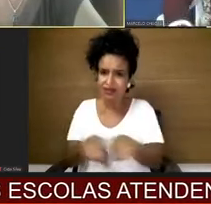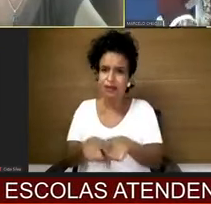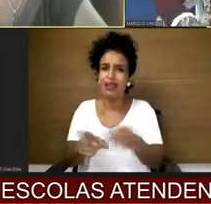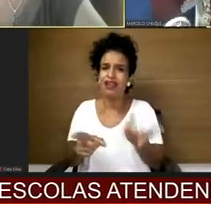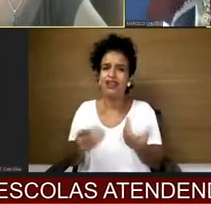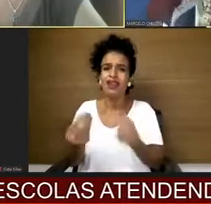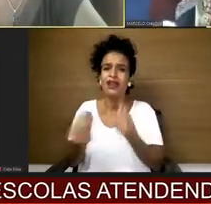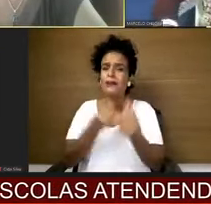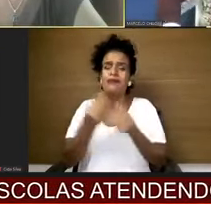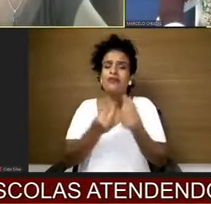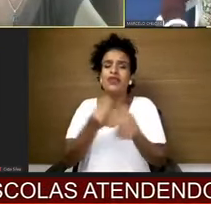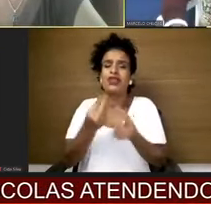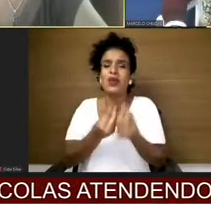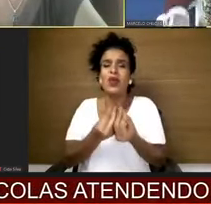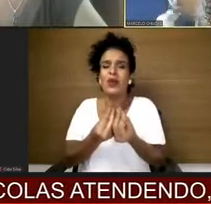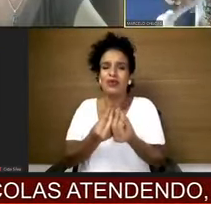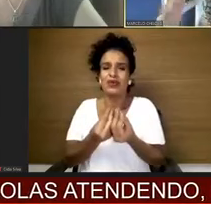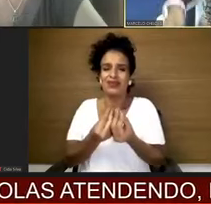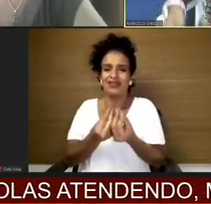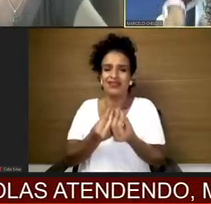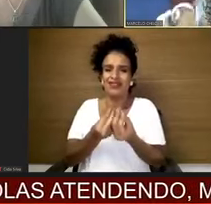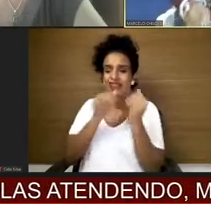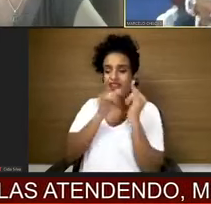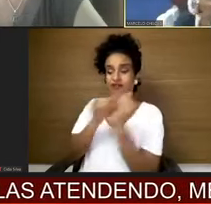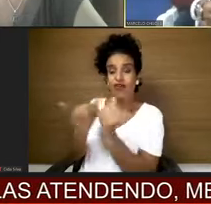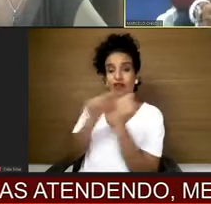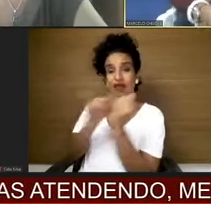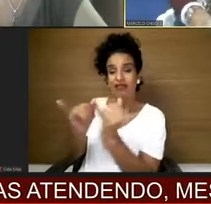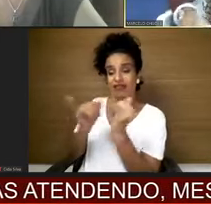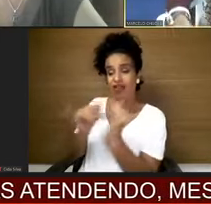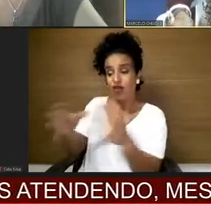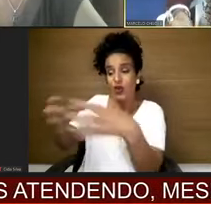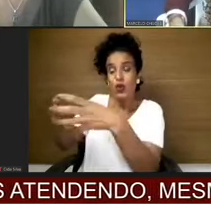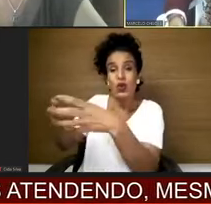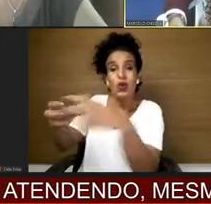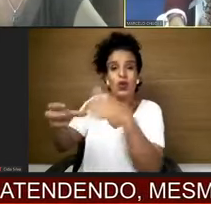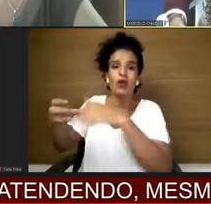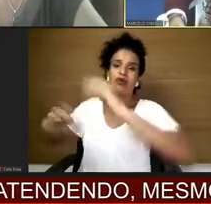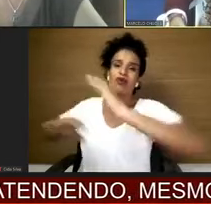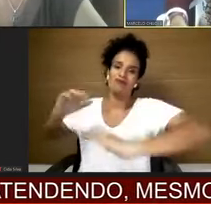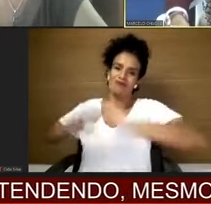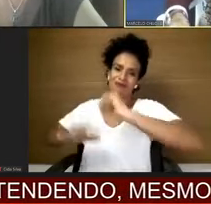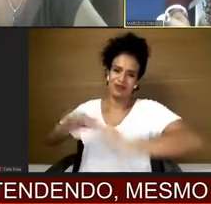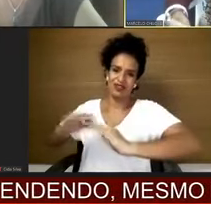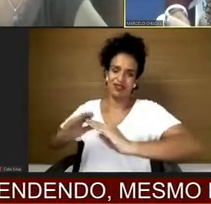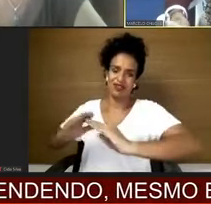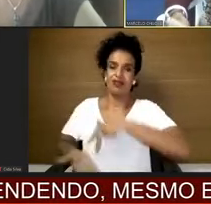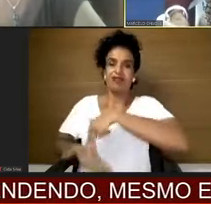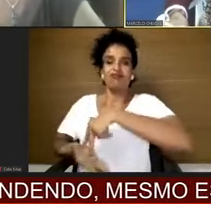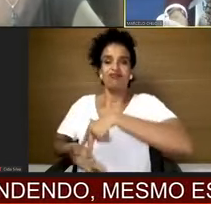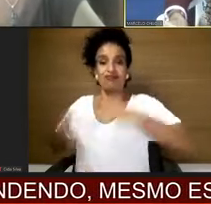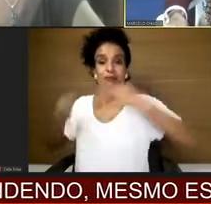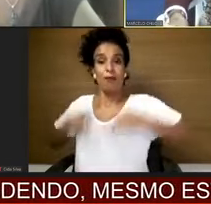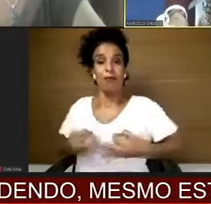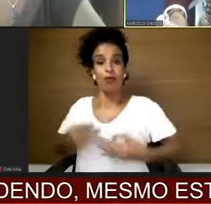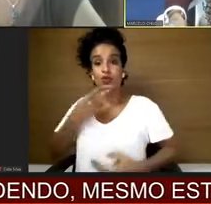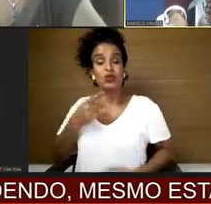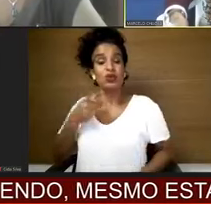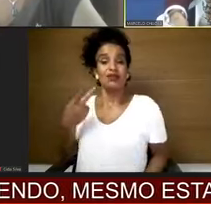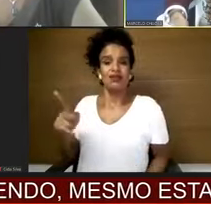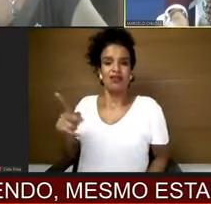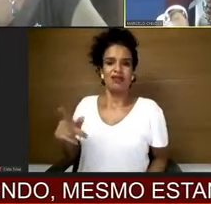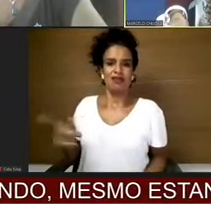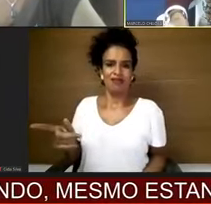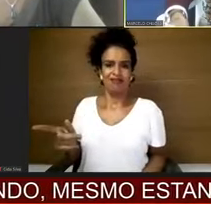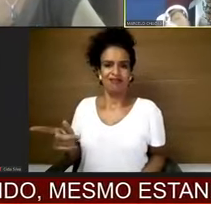da categoria, a concepção que se tem dessa organização profissional e da postura desses profissionais, ela é histórica e secular. A gente